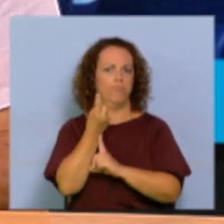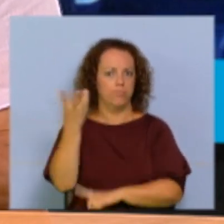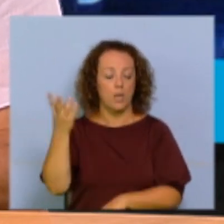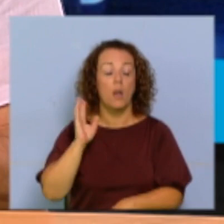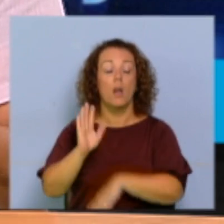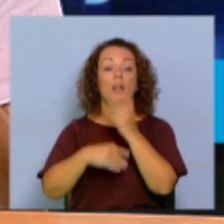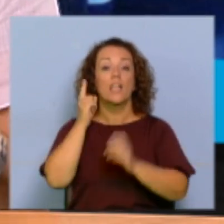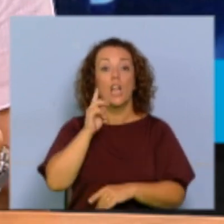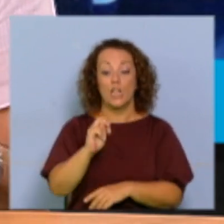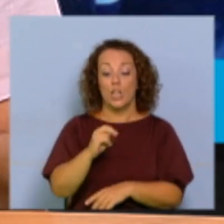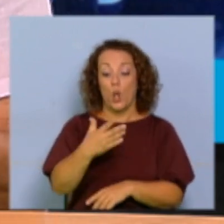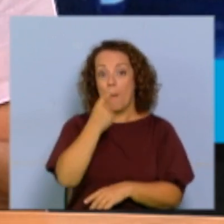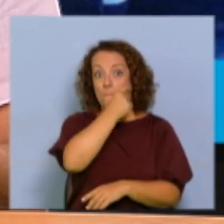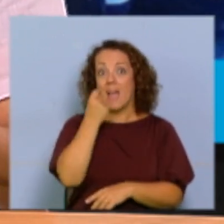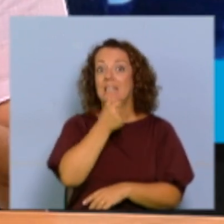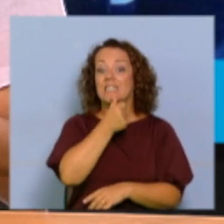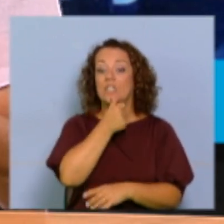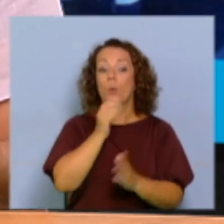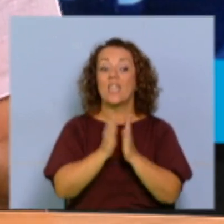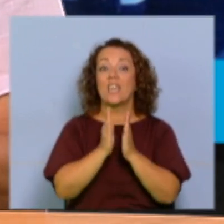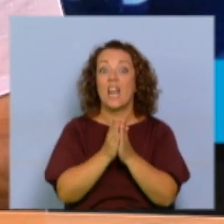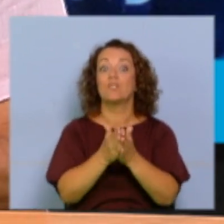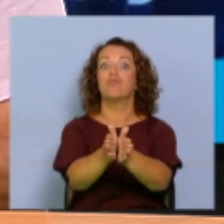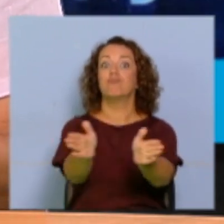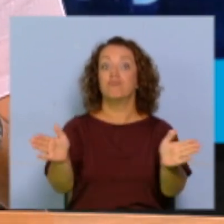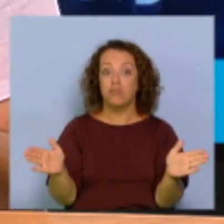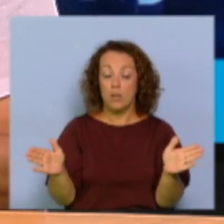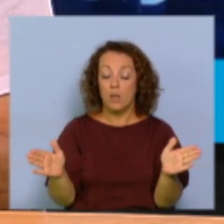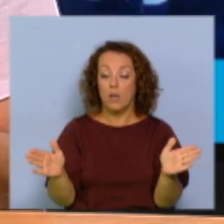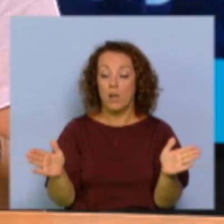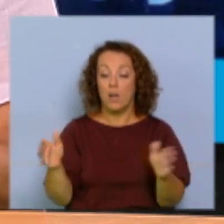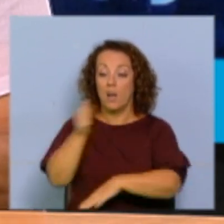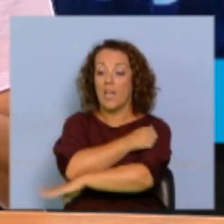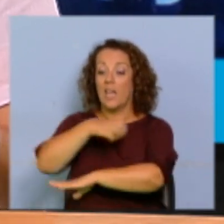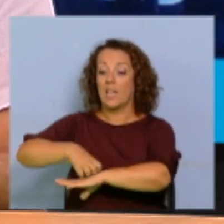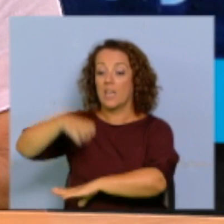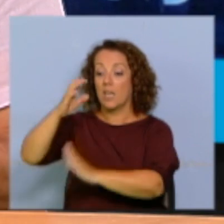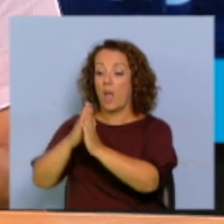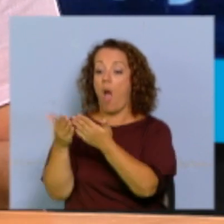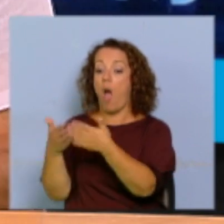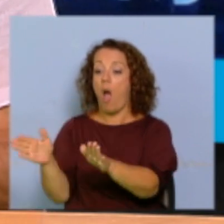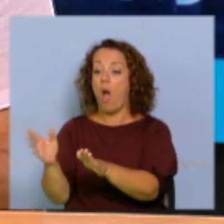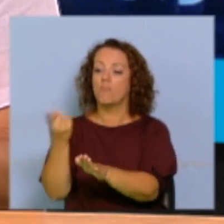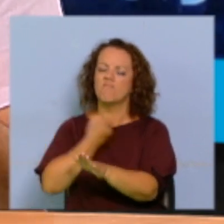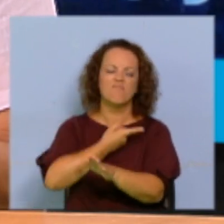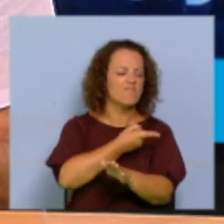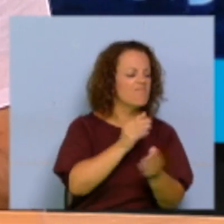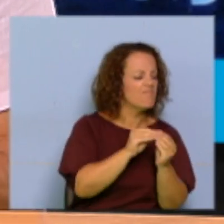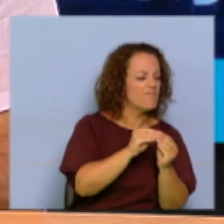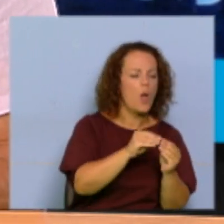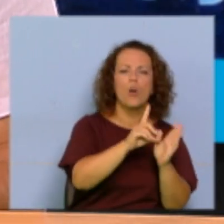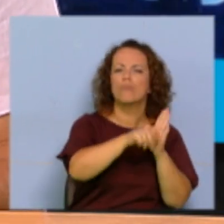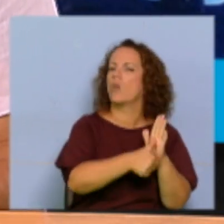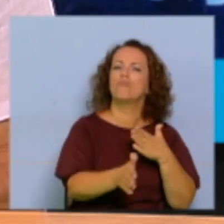no dia 31 de maio as igrejas, nós os dois decidimos fechar o projeto, e na altura houve muita crítica, muita gente a dizer não, continuem, bom, aquelas